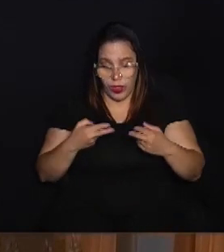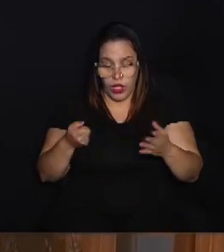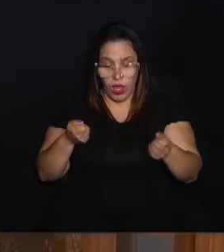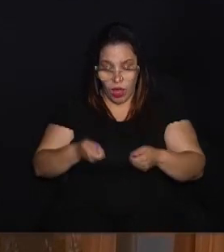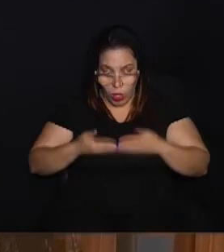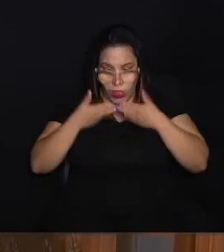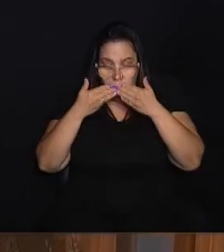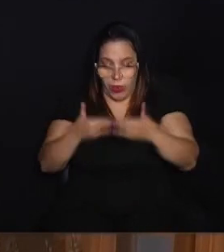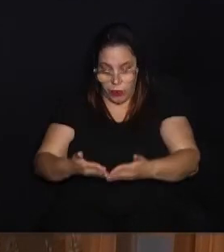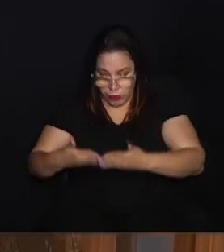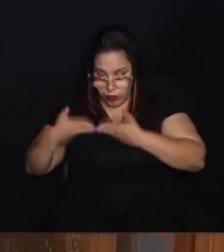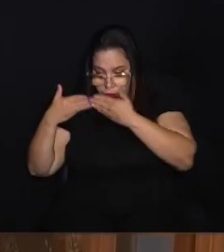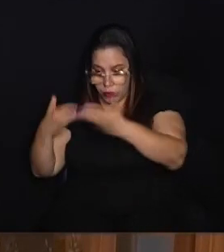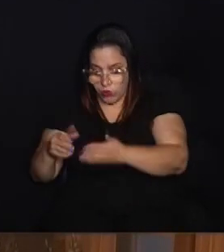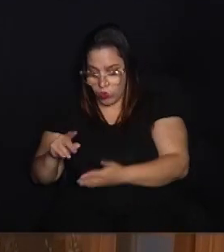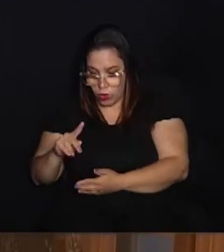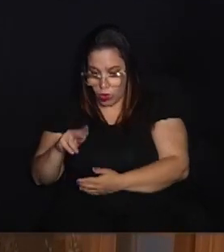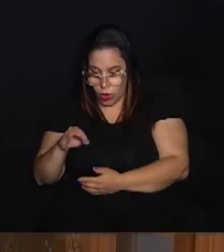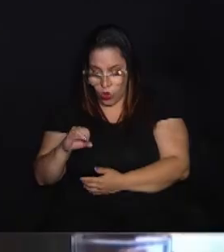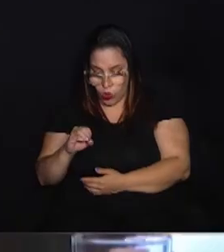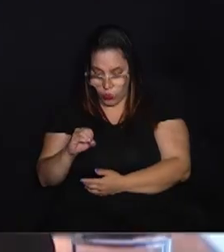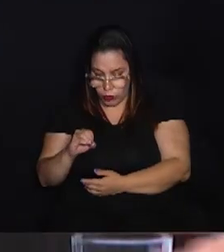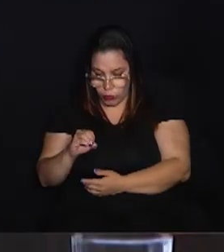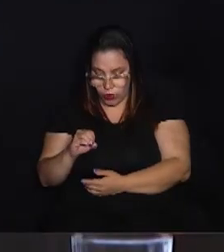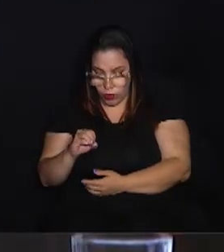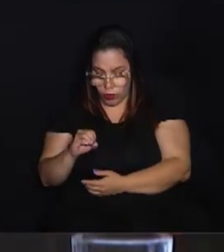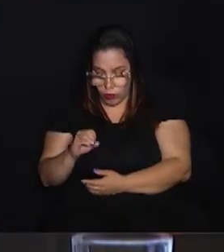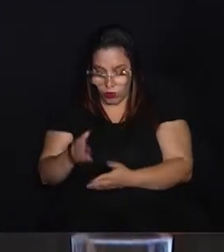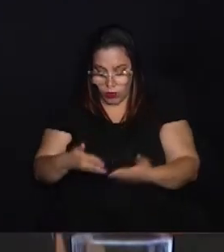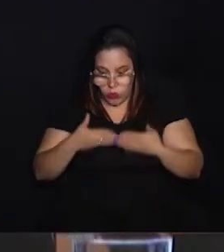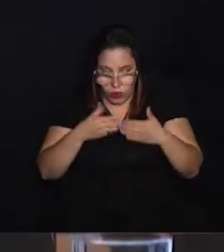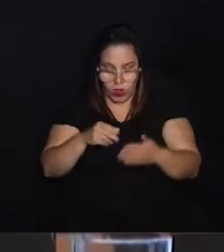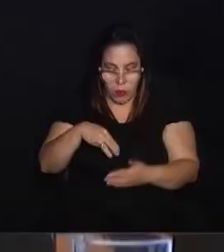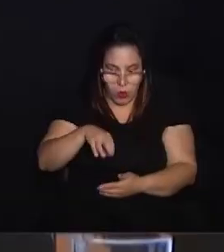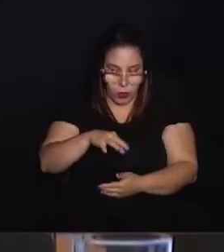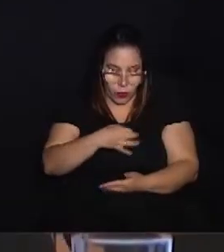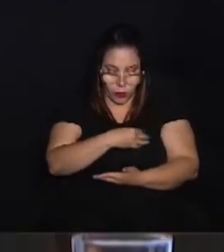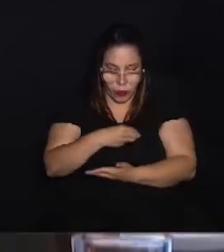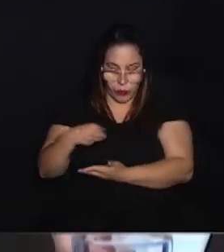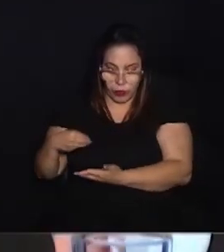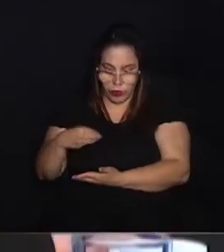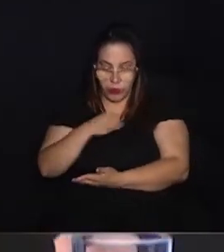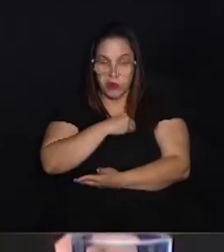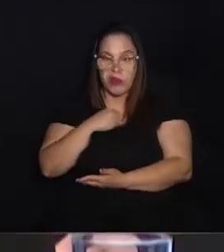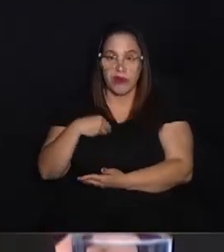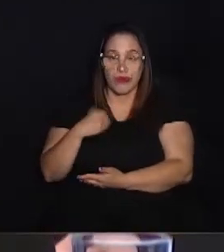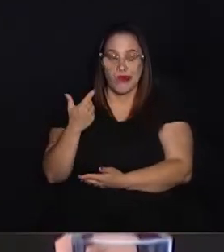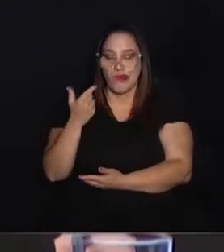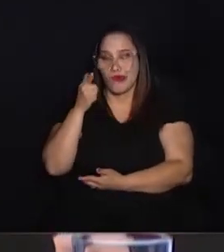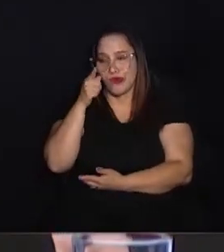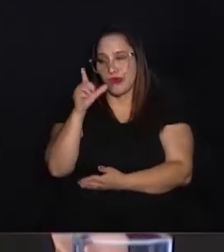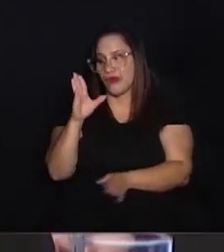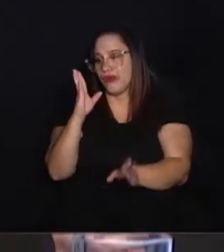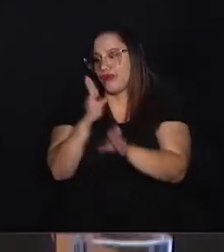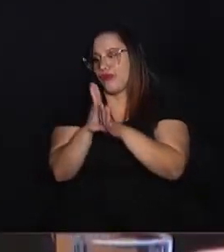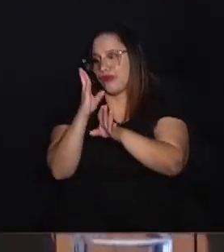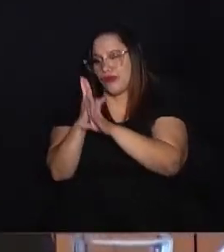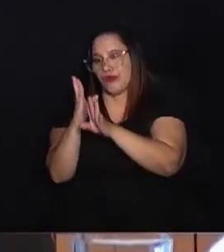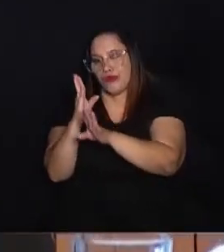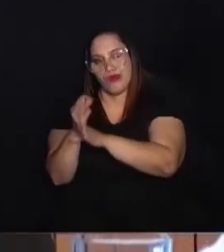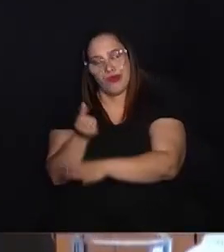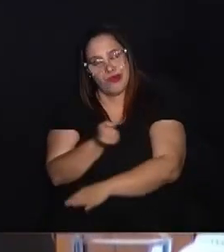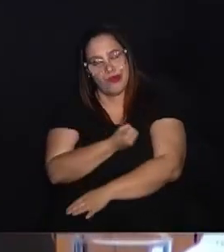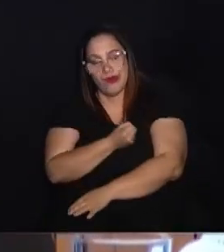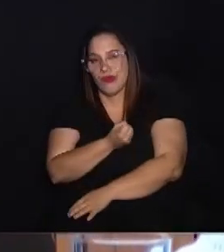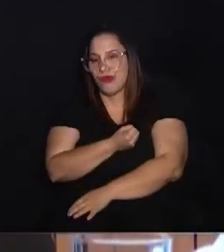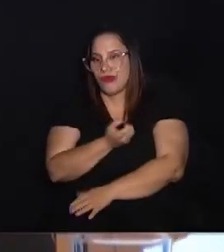da citologia do colo uterino, nós temos oferta de mamografia e a gente não consegue chegar aos números.